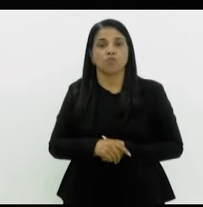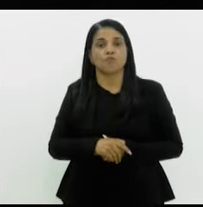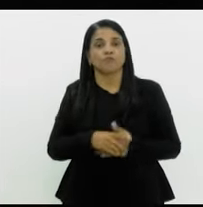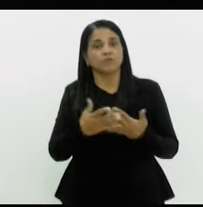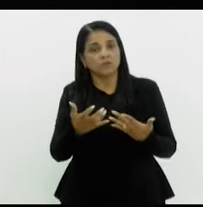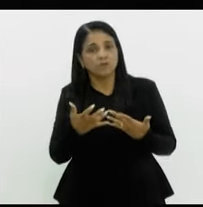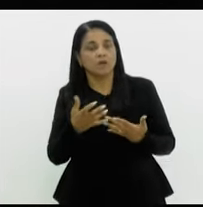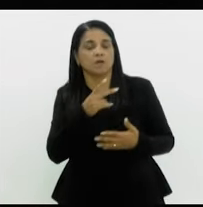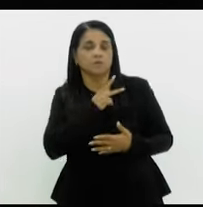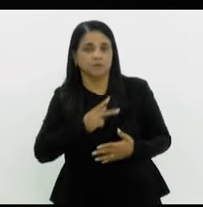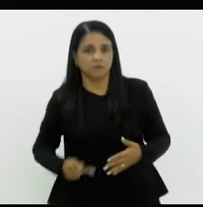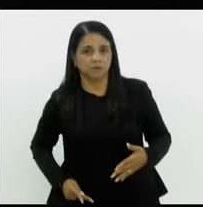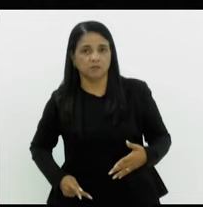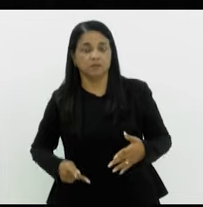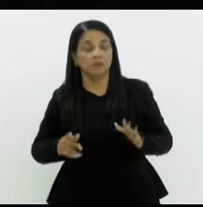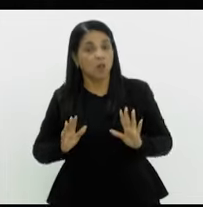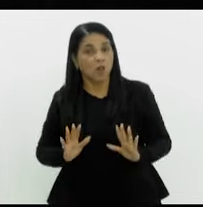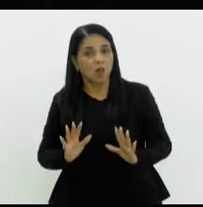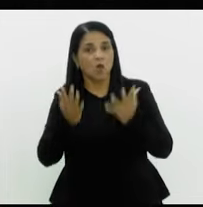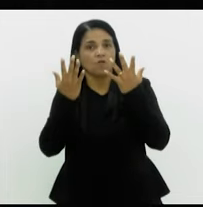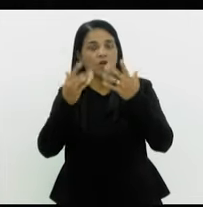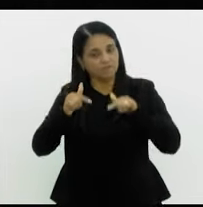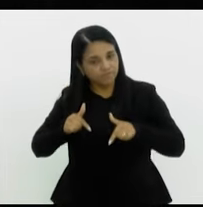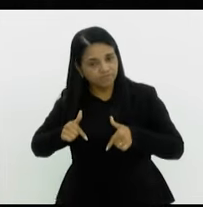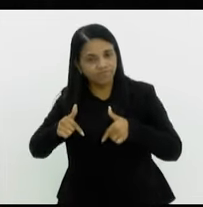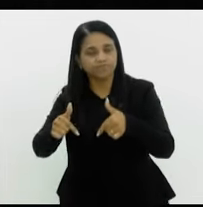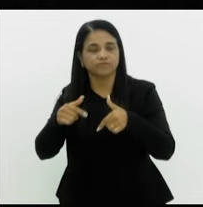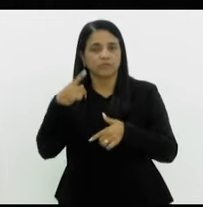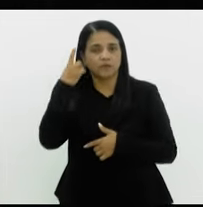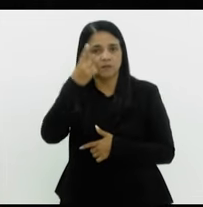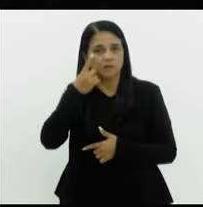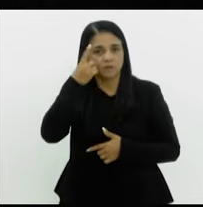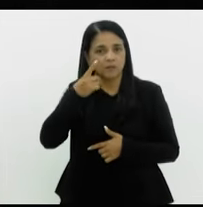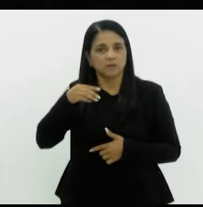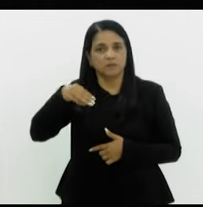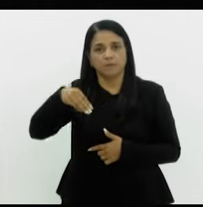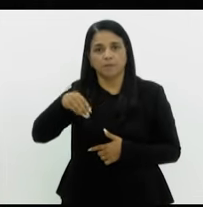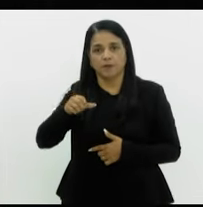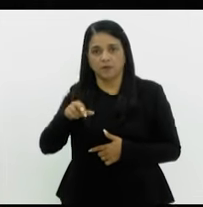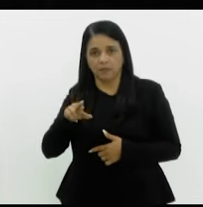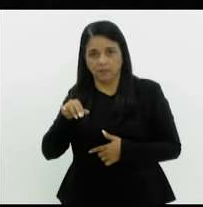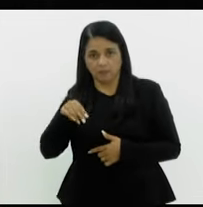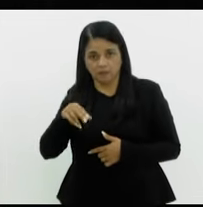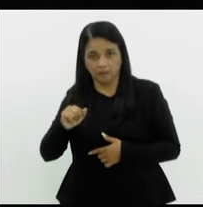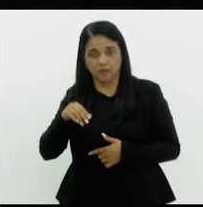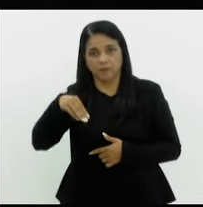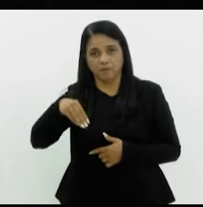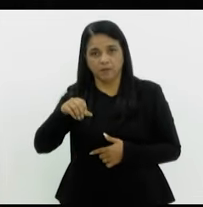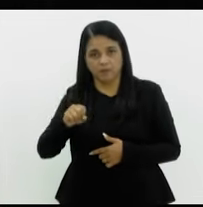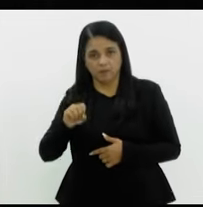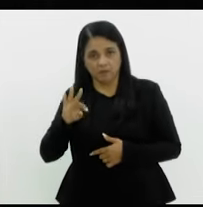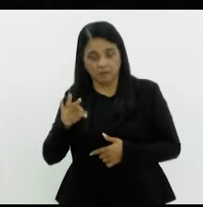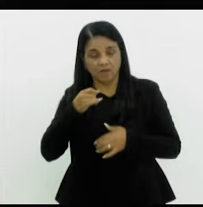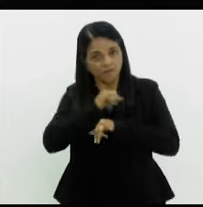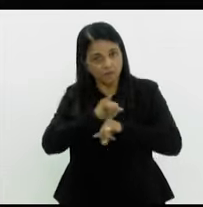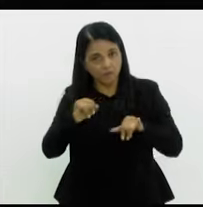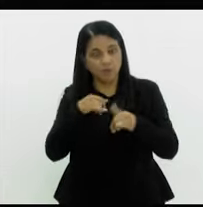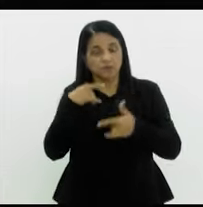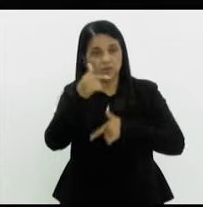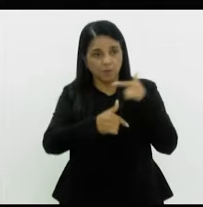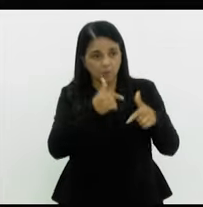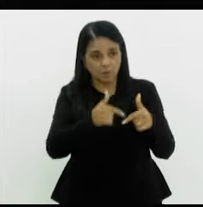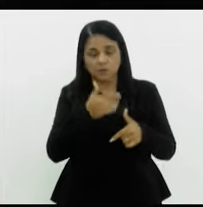eu quero louvar a iniciativa da deputada Marina do MST e dizer para todas as pessoas e